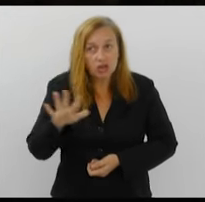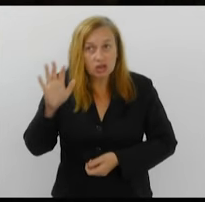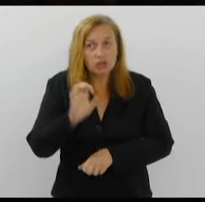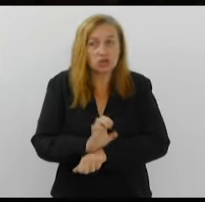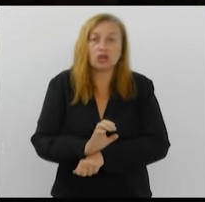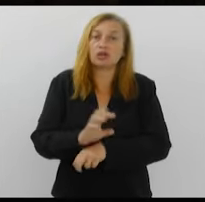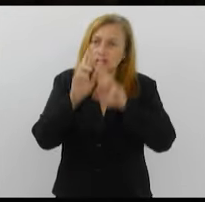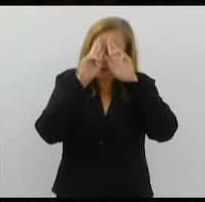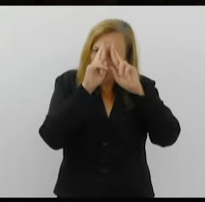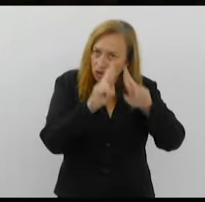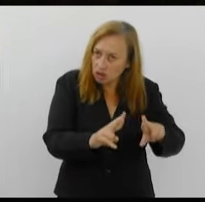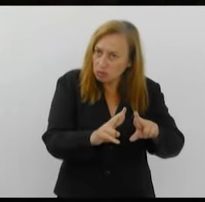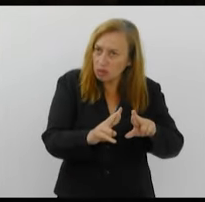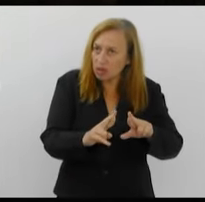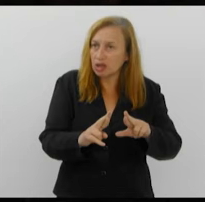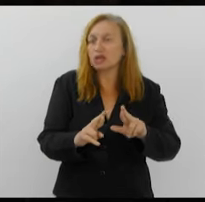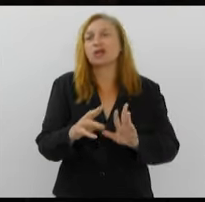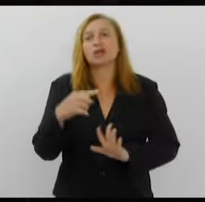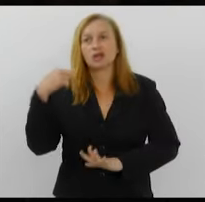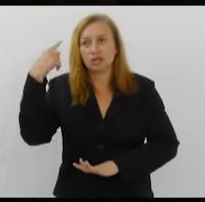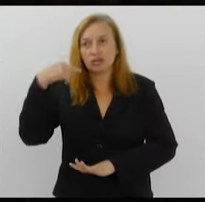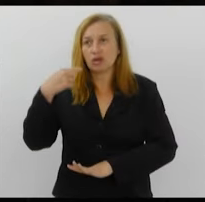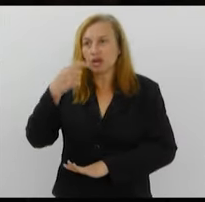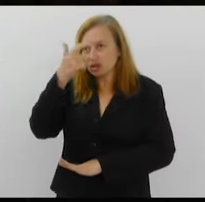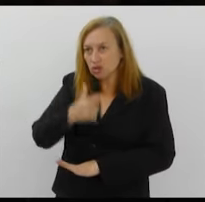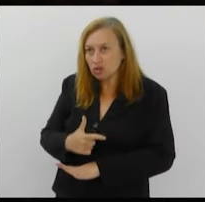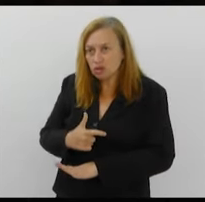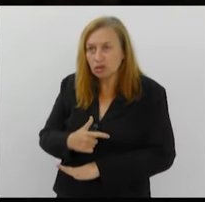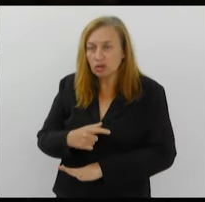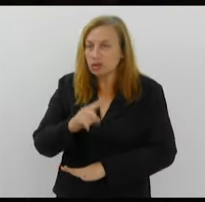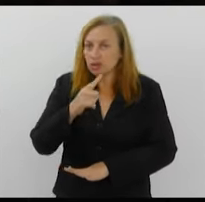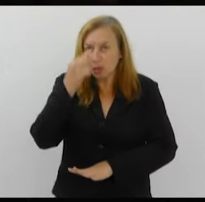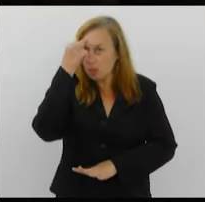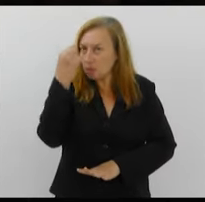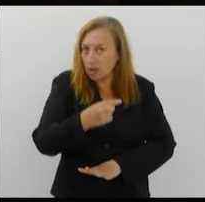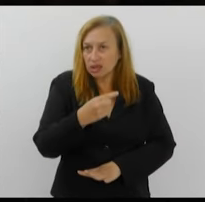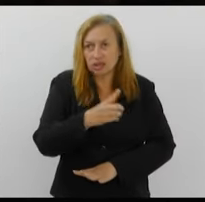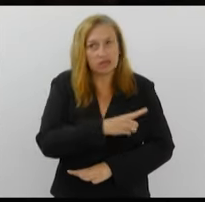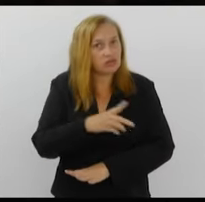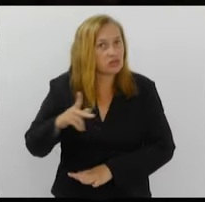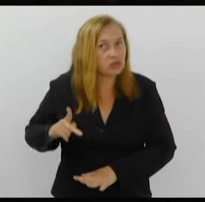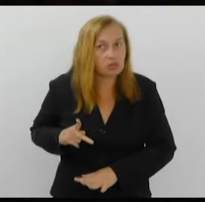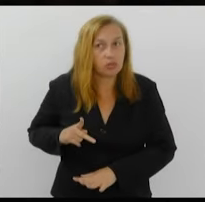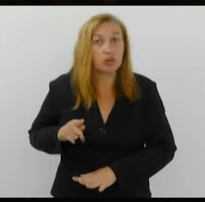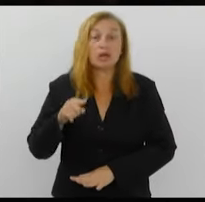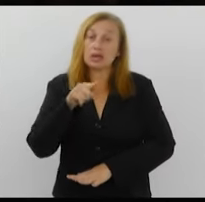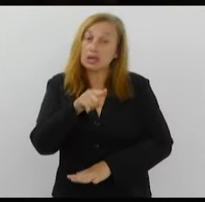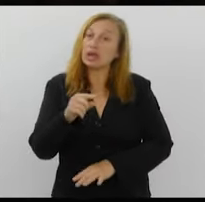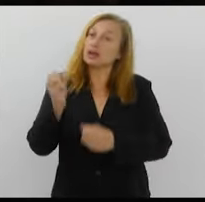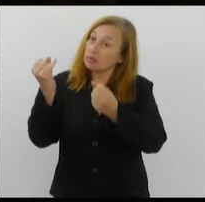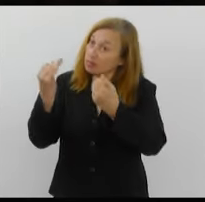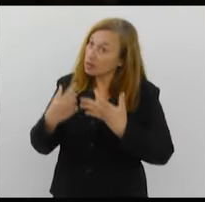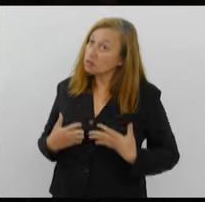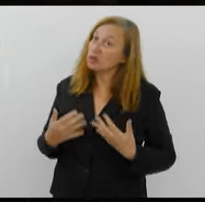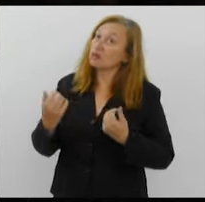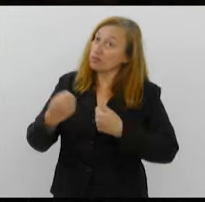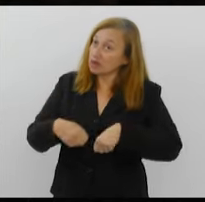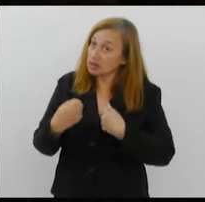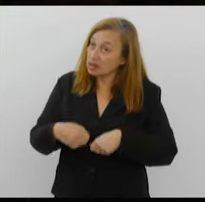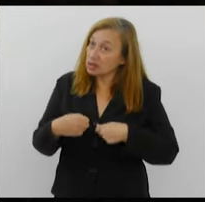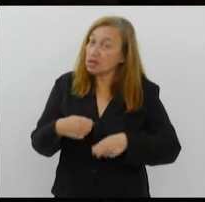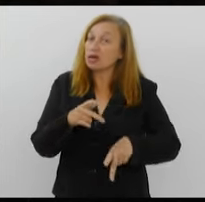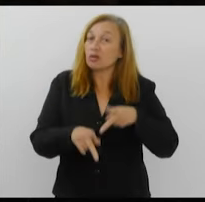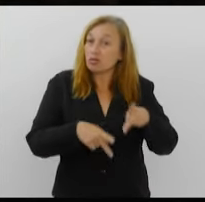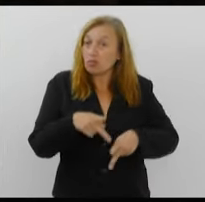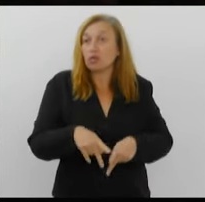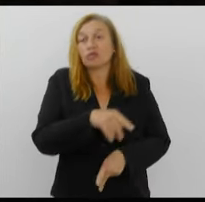todo respeito à carreira, advogado que sou, não é dona da Defensoria Pública, e ela deve explicações ao povo do